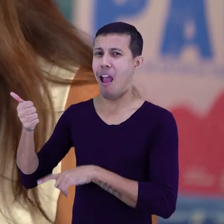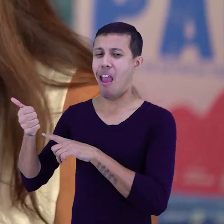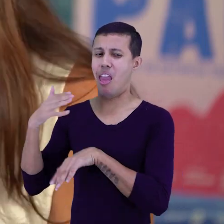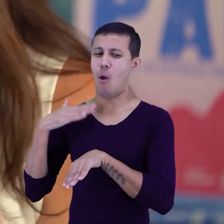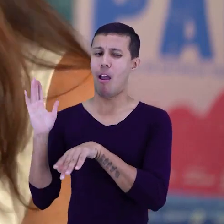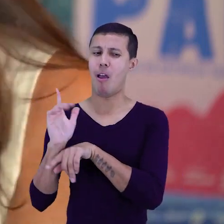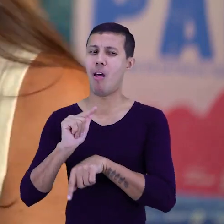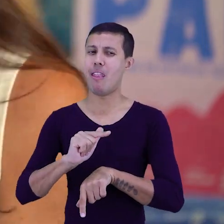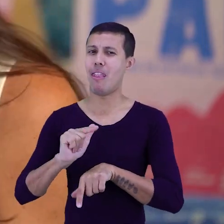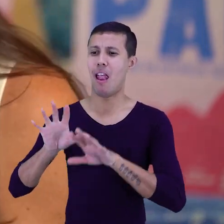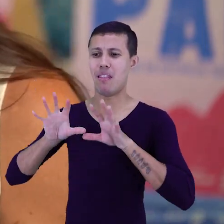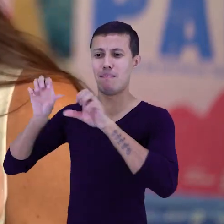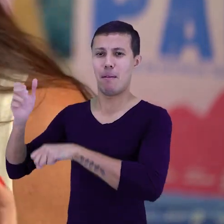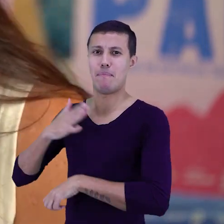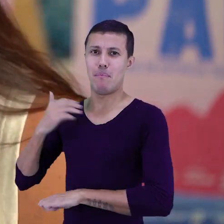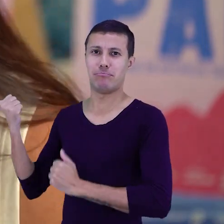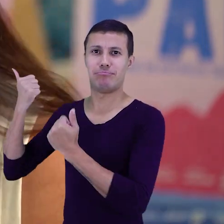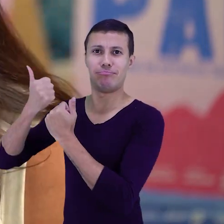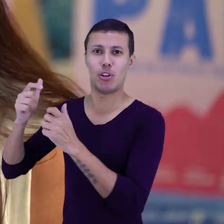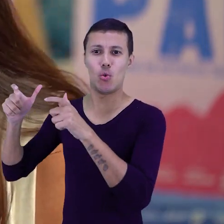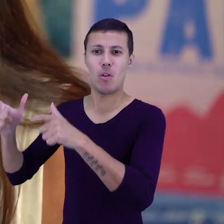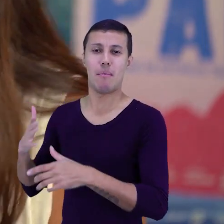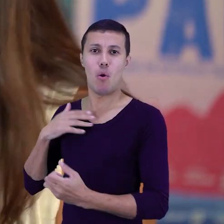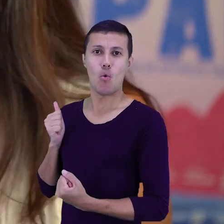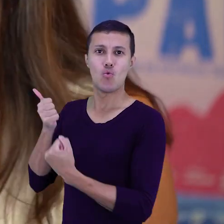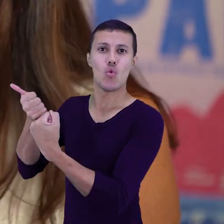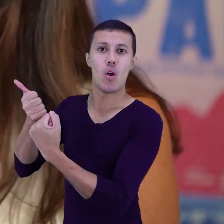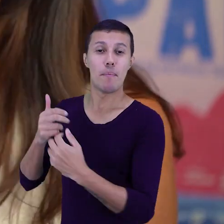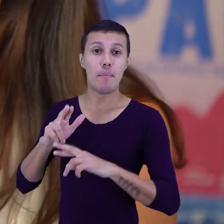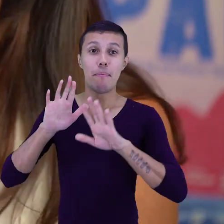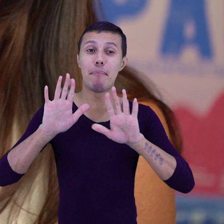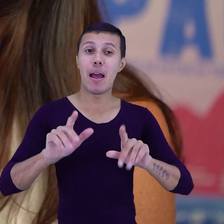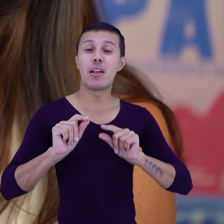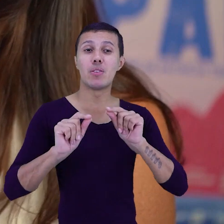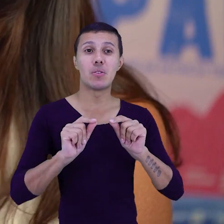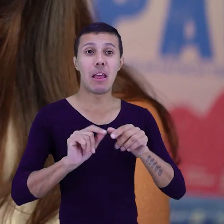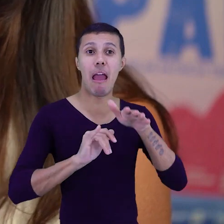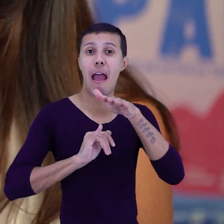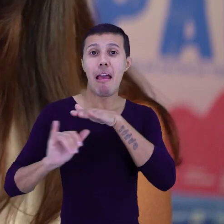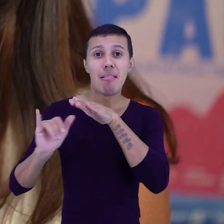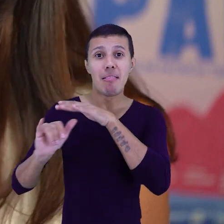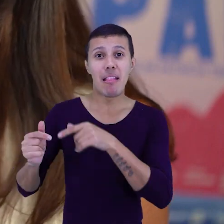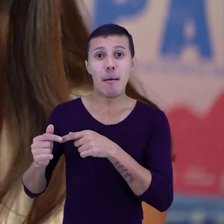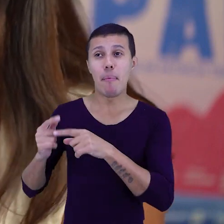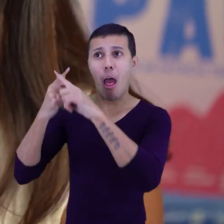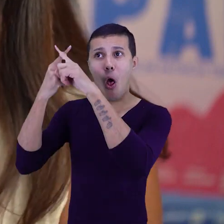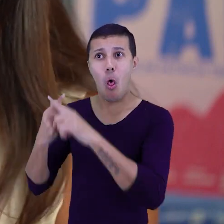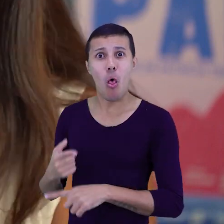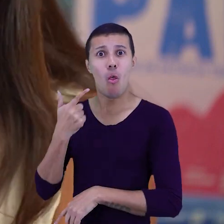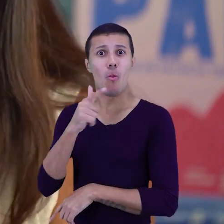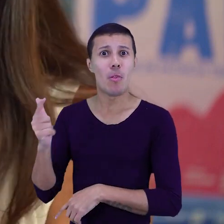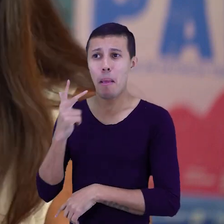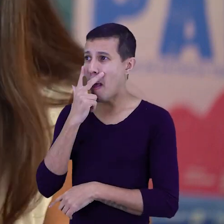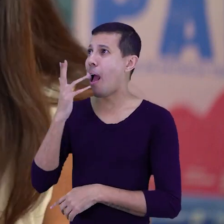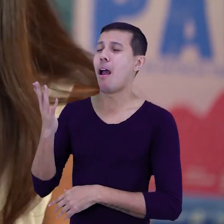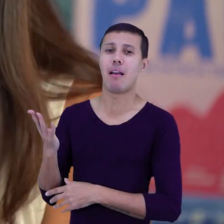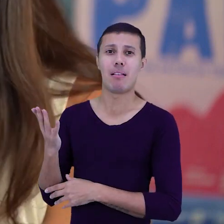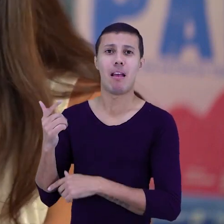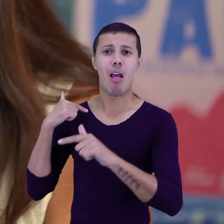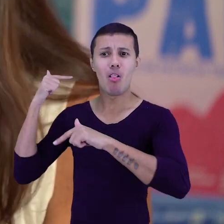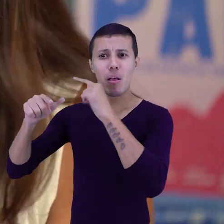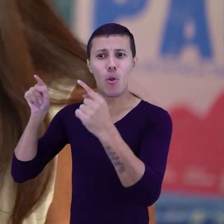porque acham que eu posso chegar e roubar o mercado deles. Mas, no caso das startups, nem todo mundo concorre, até